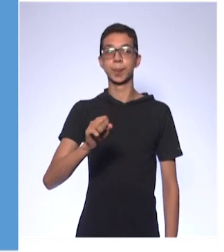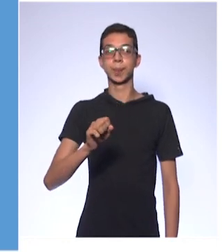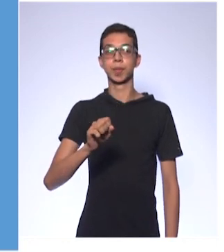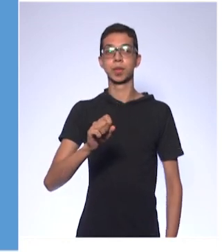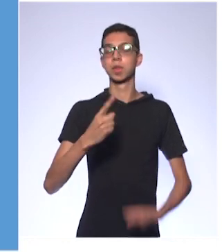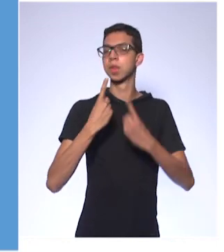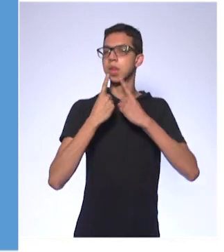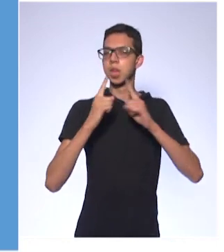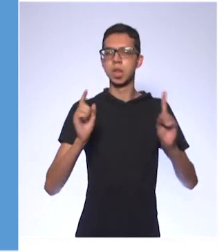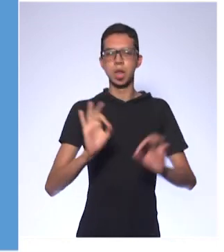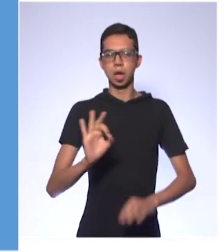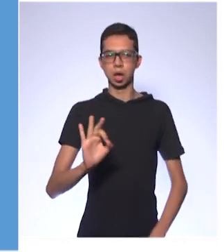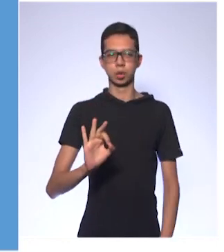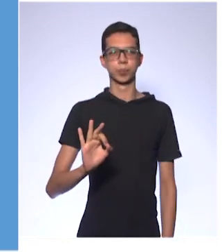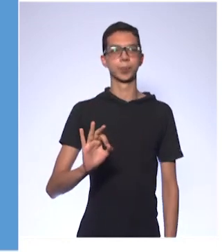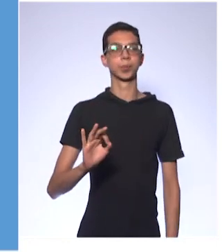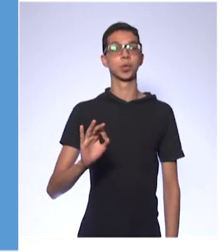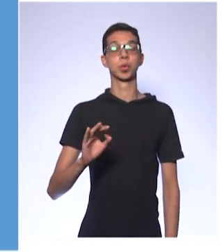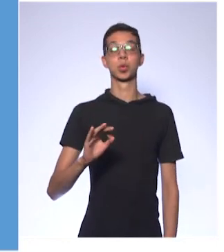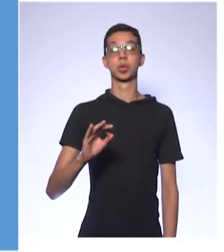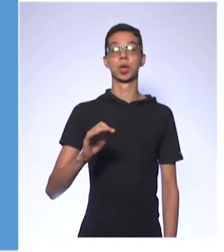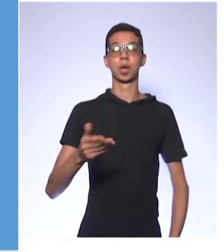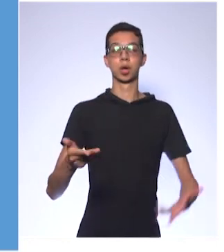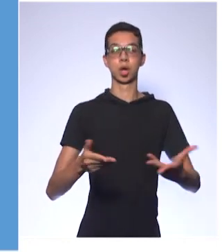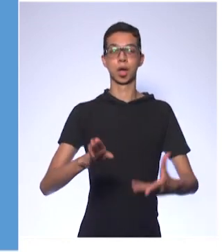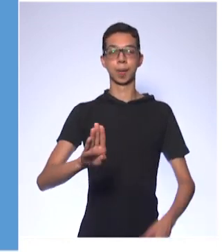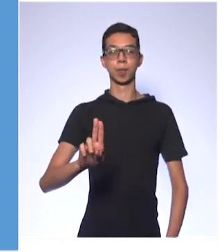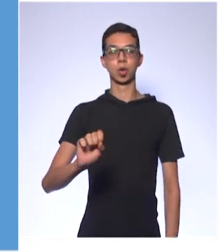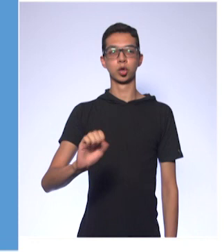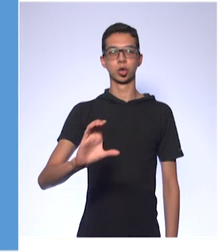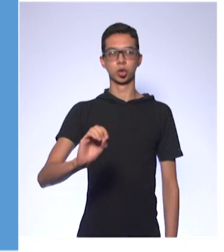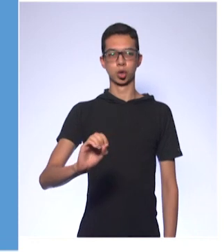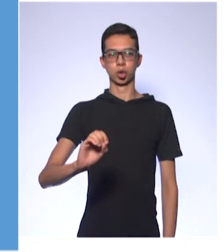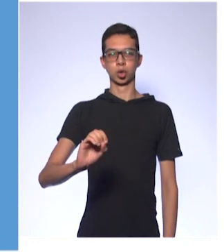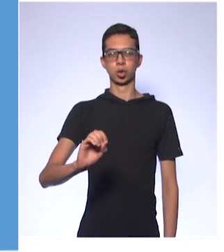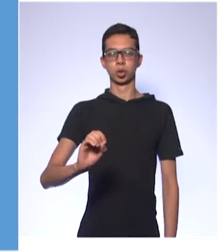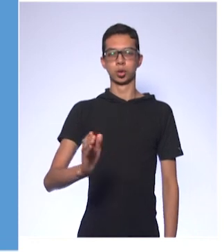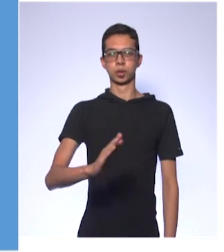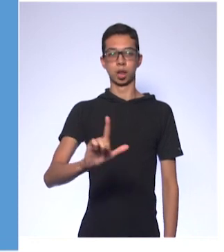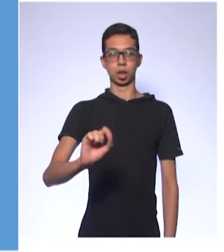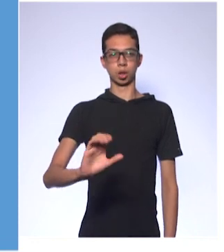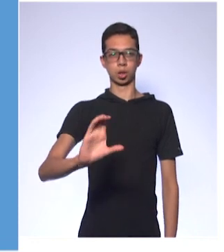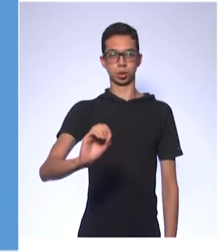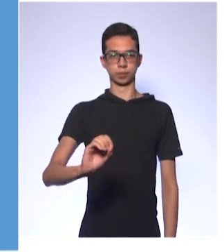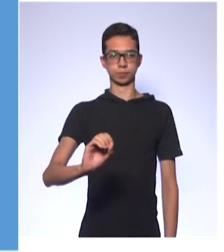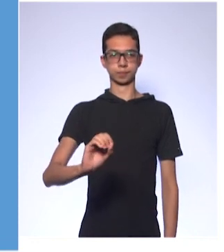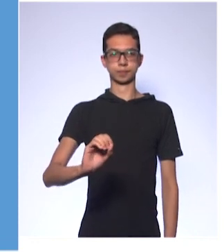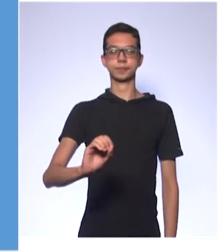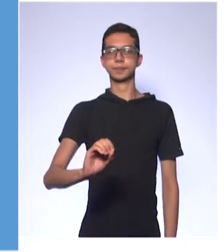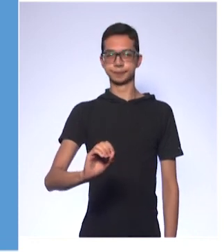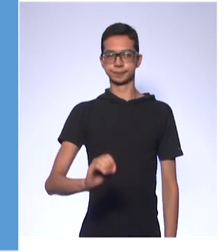Busco loco en tu vientre, delícia oscura.